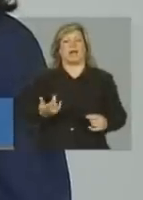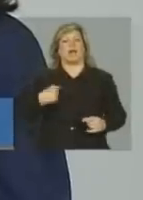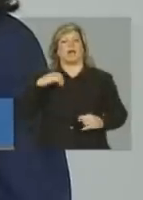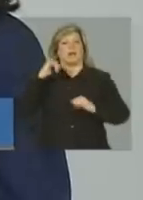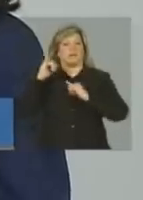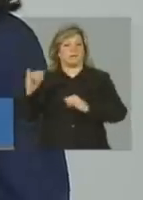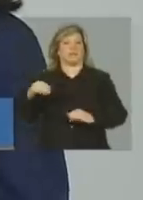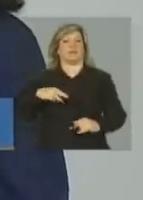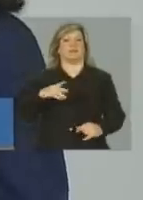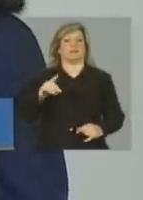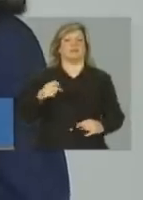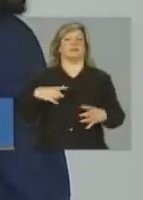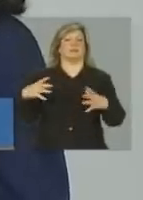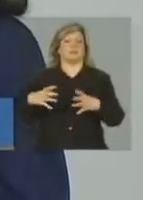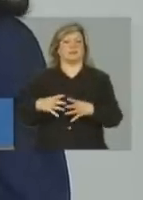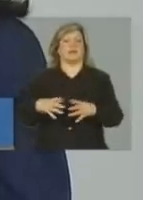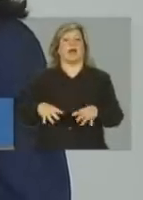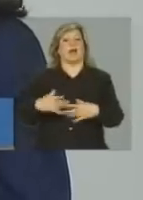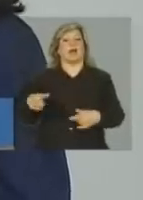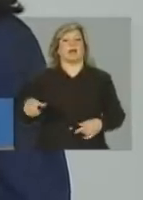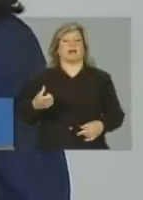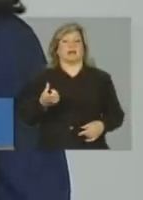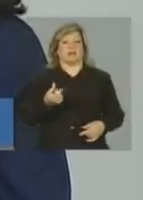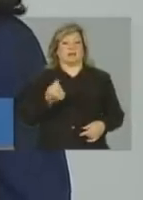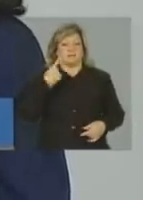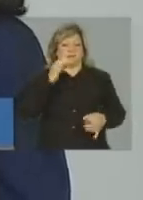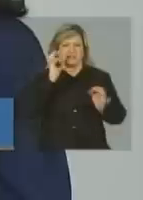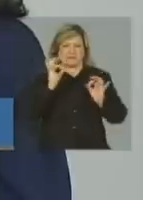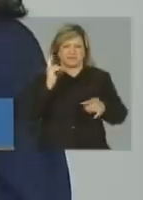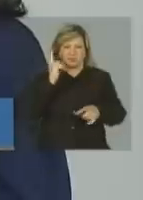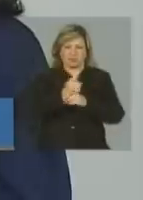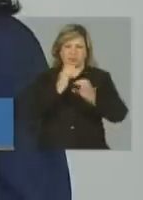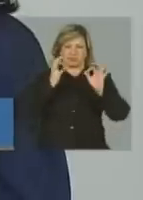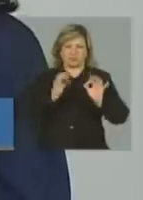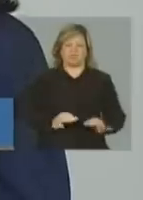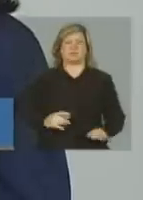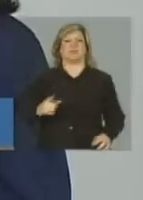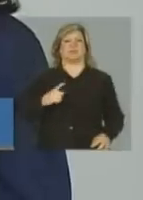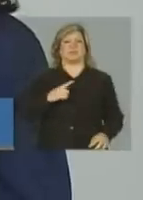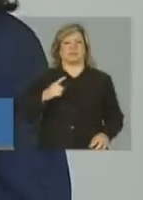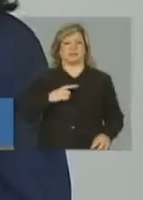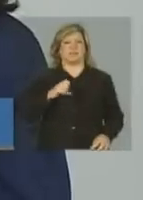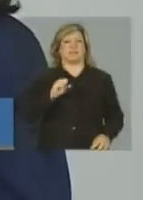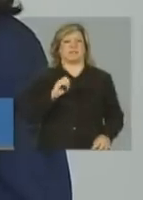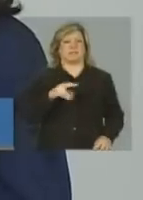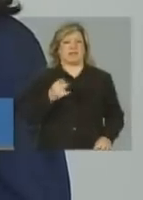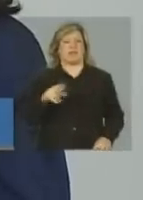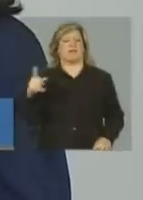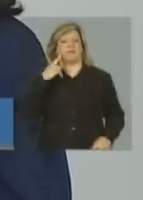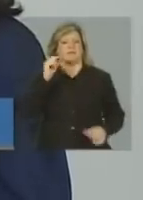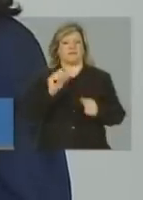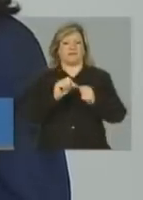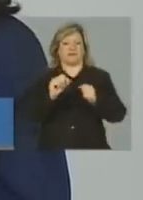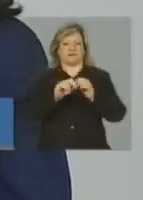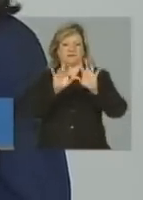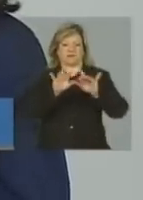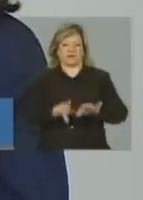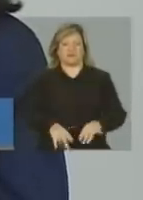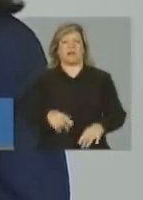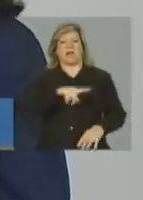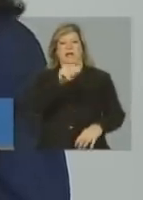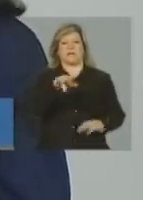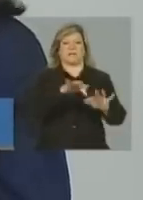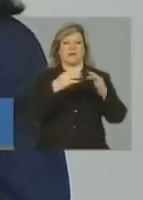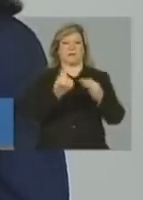sem que tenha o perfil, aí sim o benefício é cancelado e a SENARC providencia a guia para que essa família devolva os